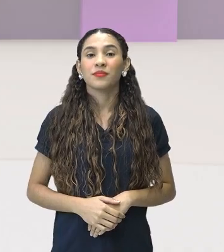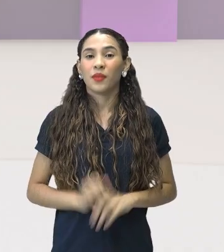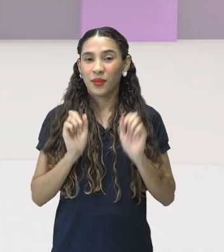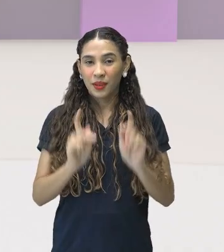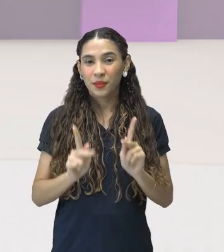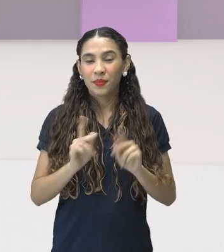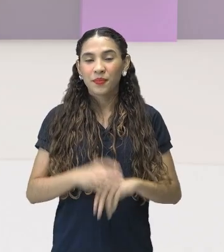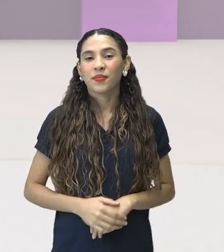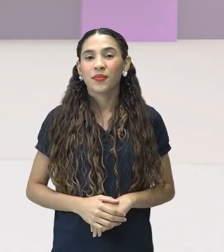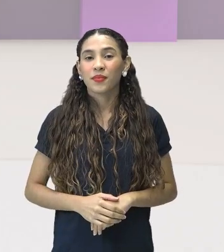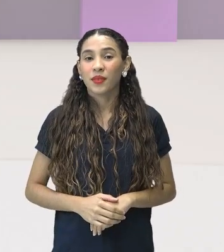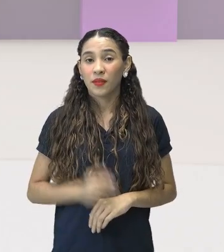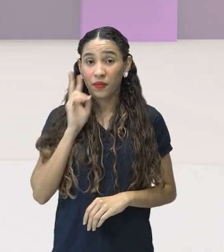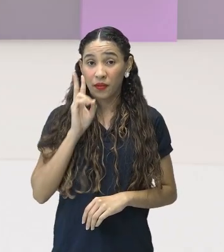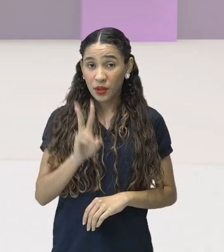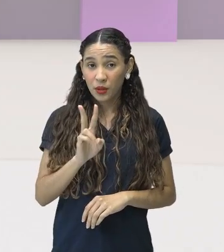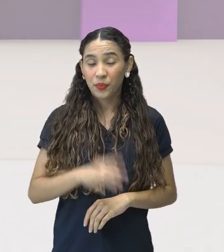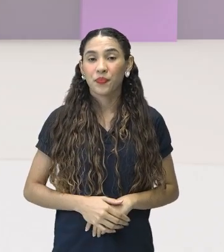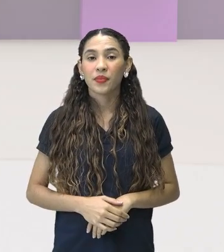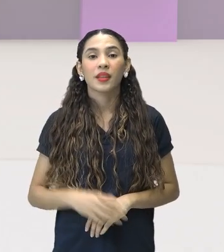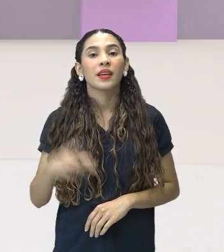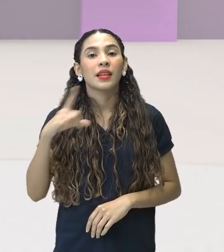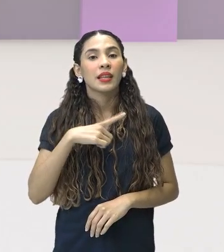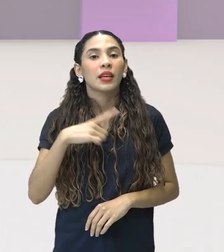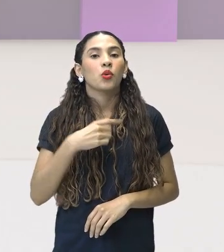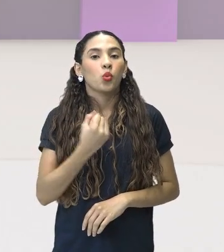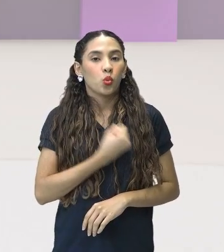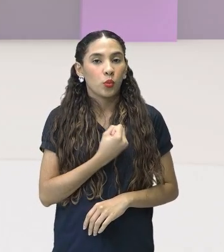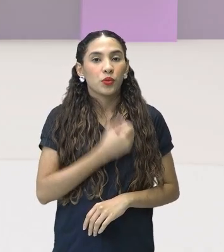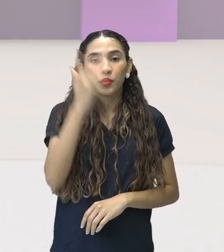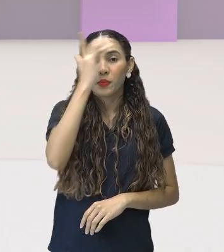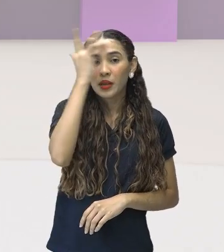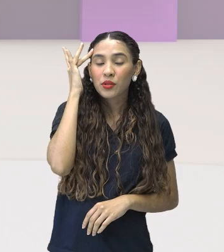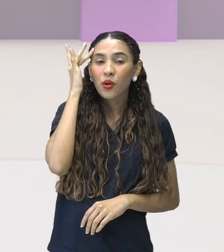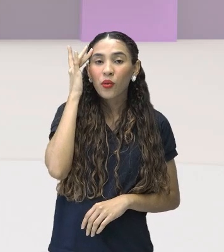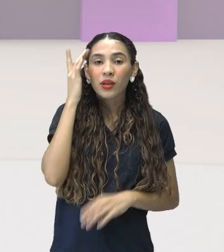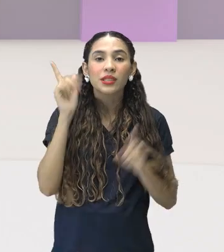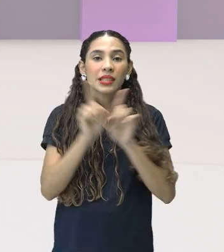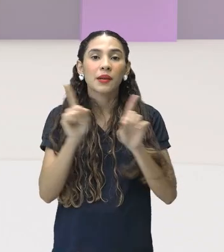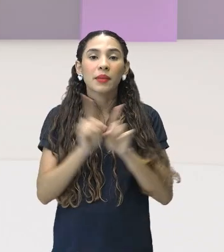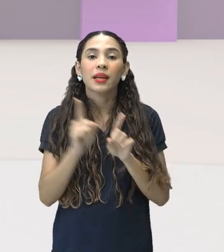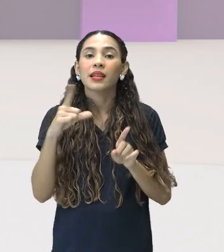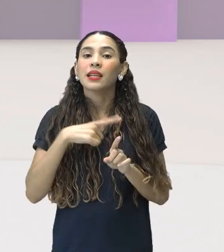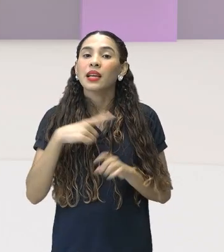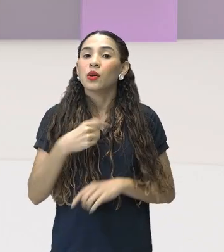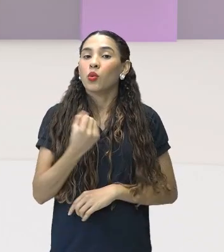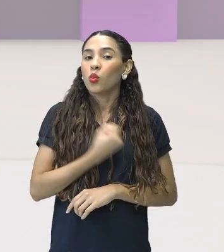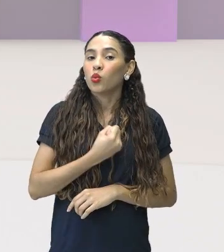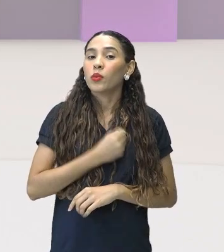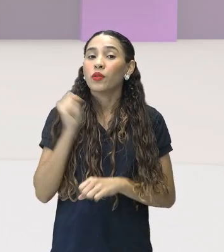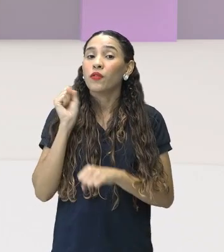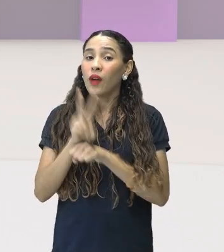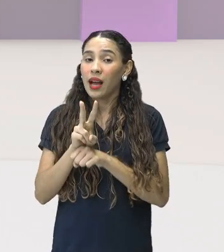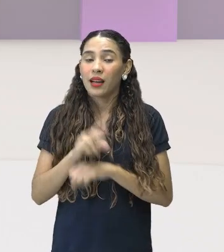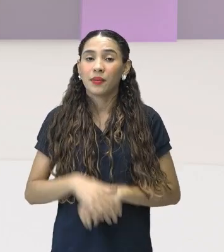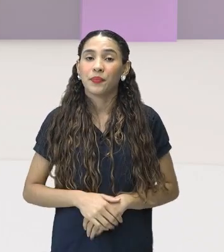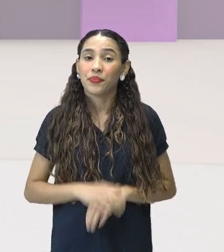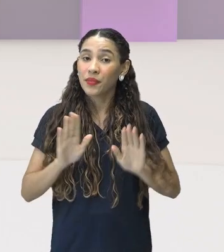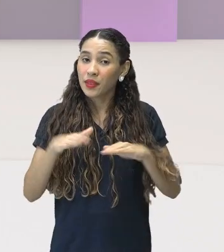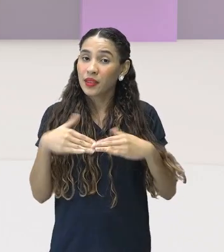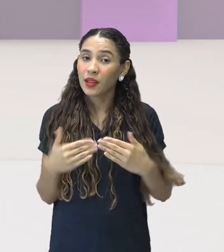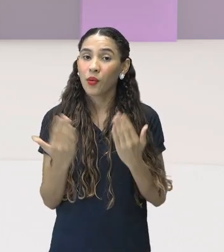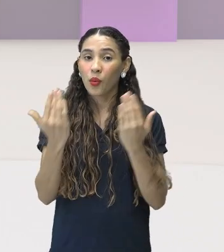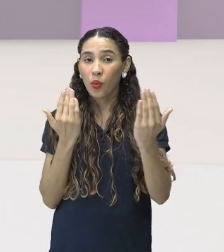Muito bom. Viram aí? Temos o número de candidatos e temos o número de vagas. Então,